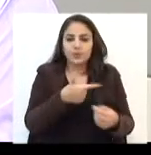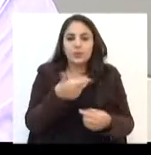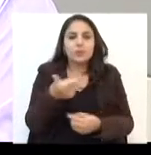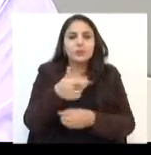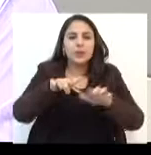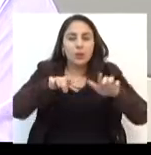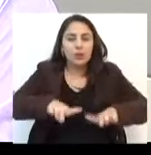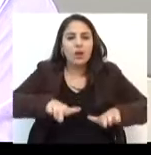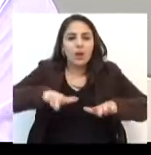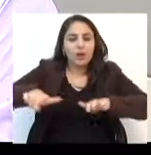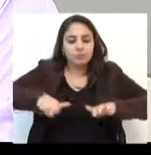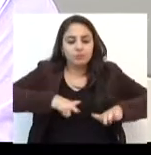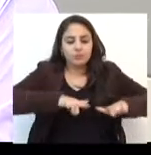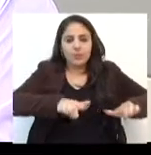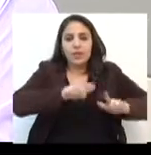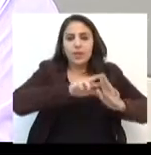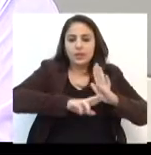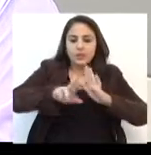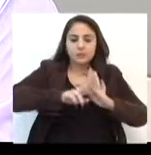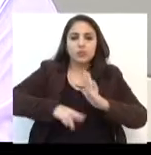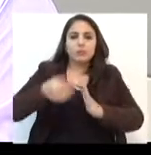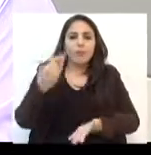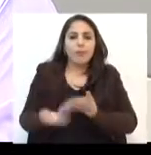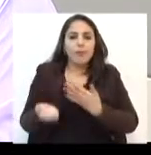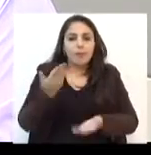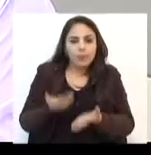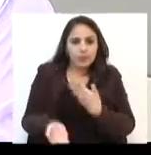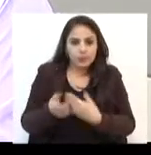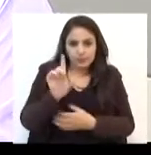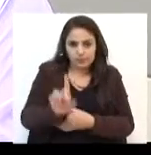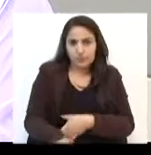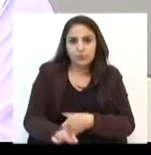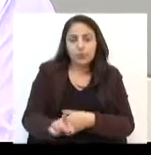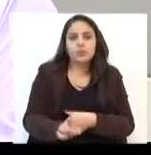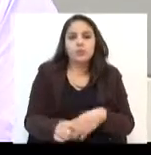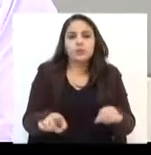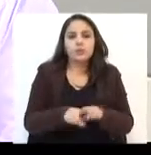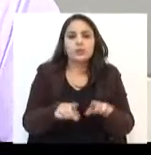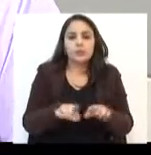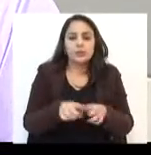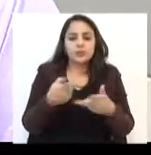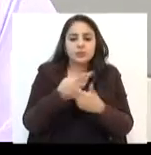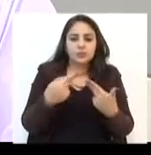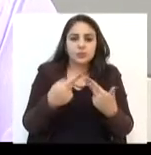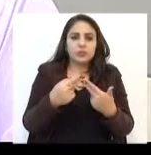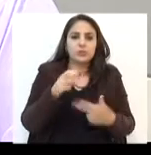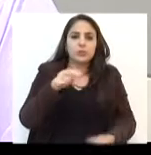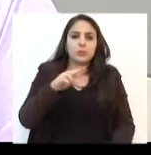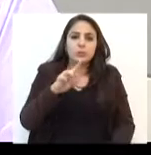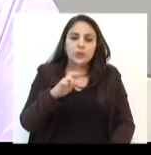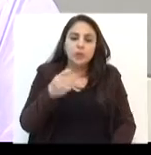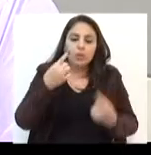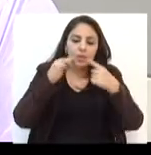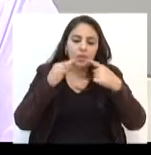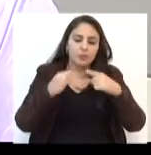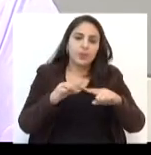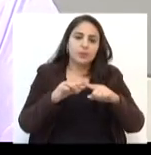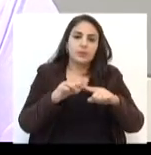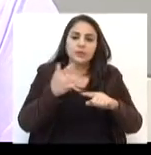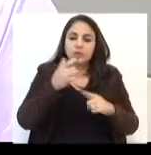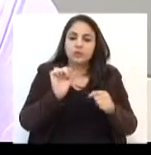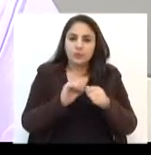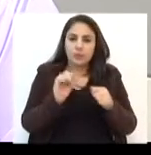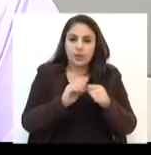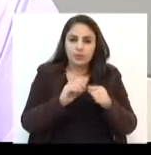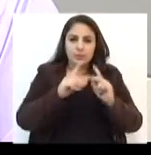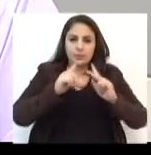seus locais religiosos sejam violados, sem que seus cultos, enfim, e sua doutrina seja criticada. Isso